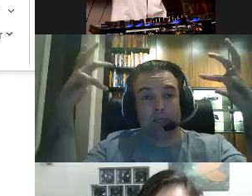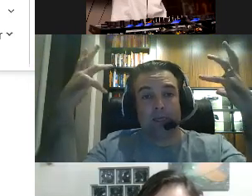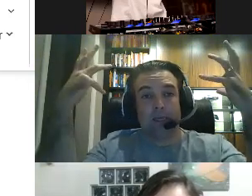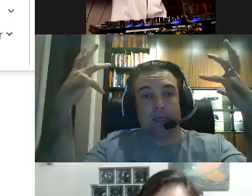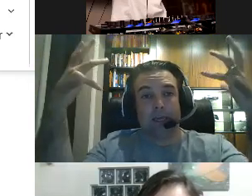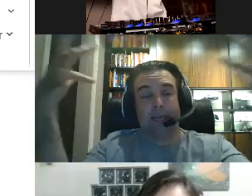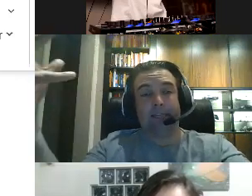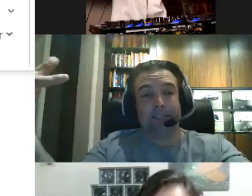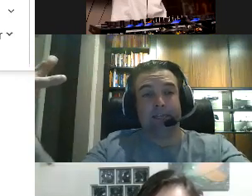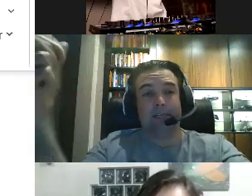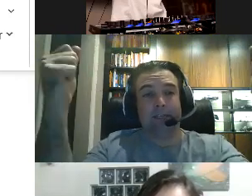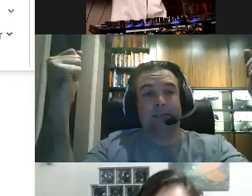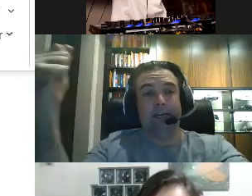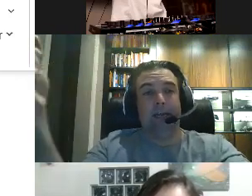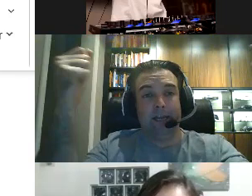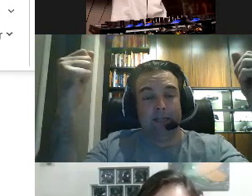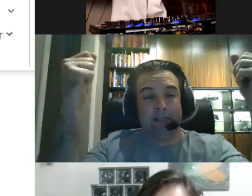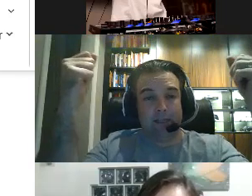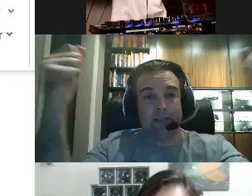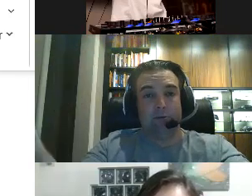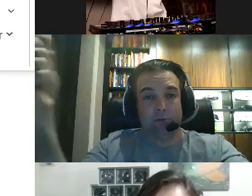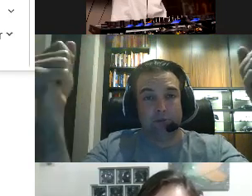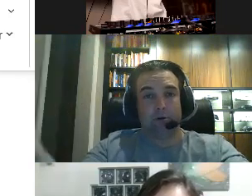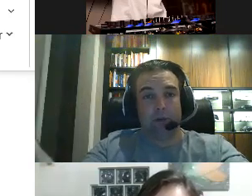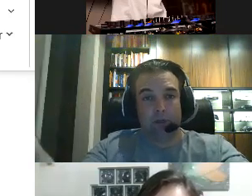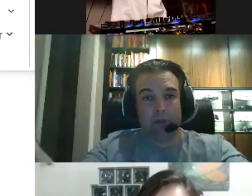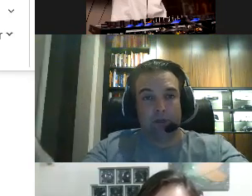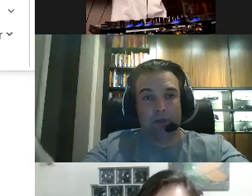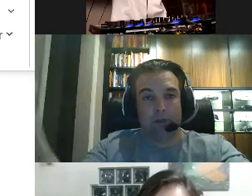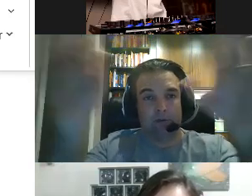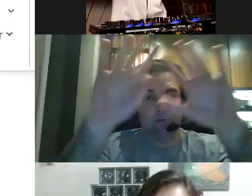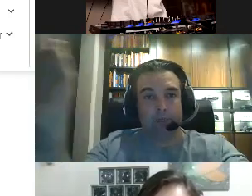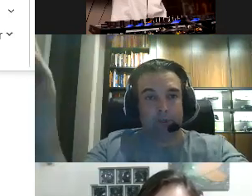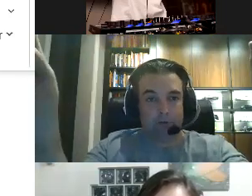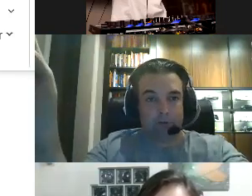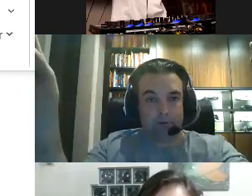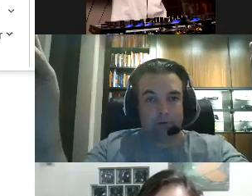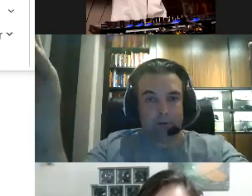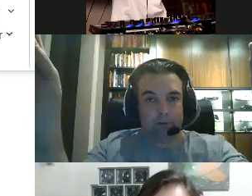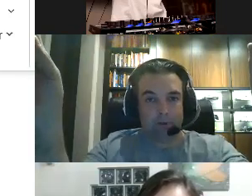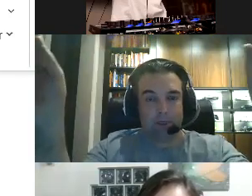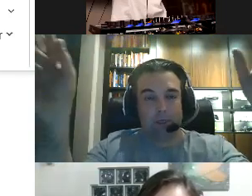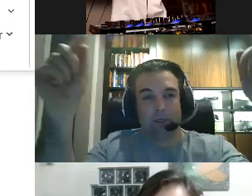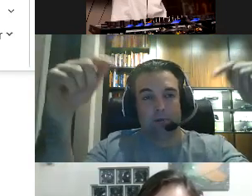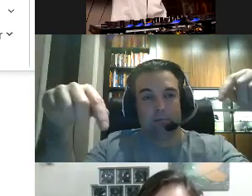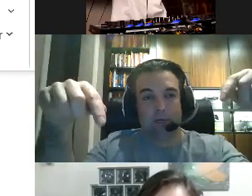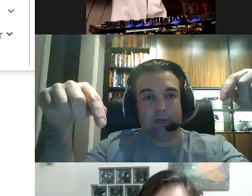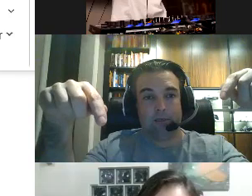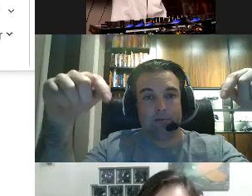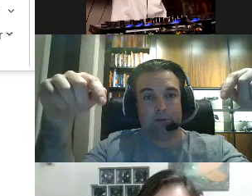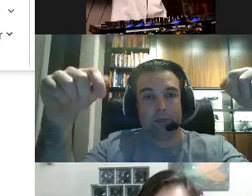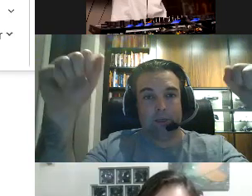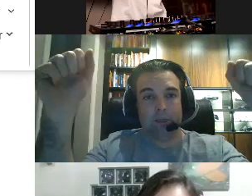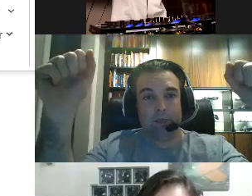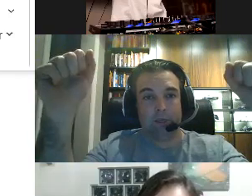pronta: essa nem Deus destrói. Eu não sou religioso. Que obra era